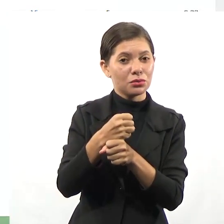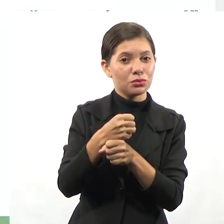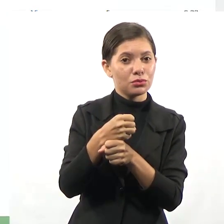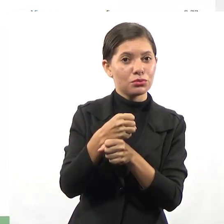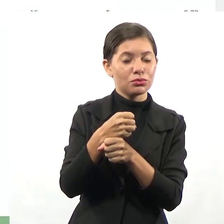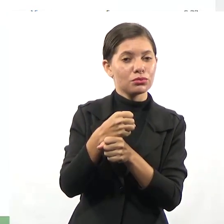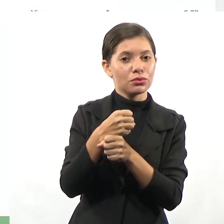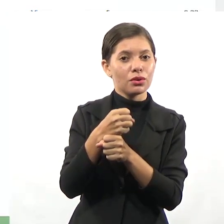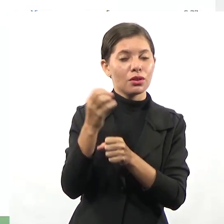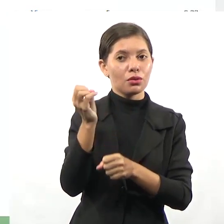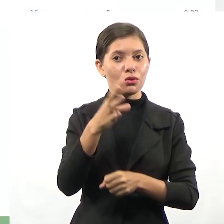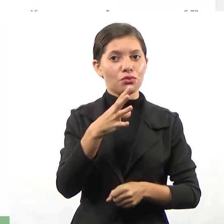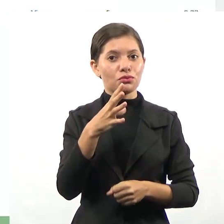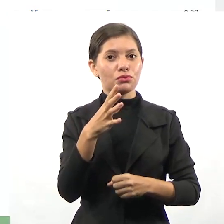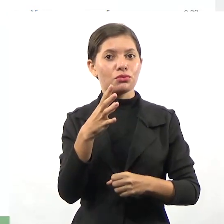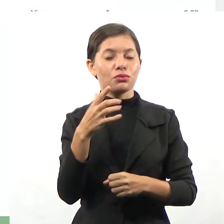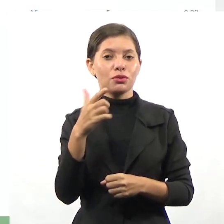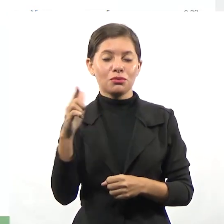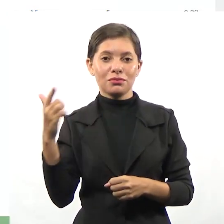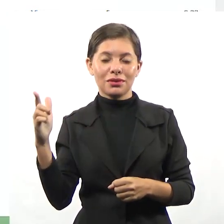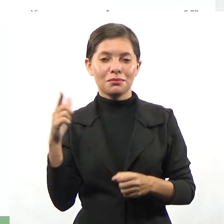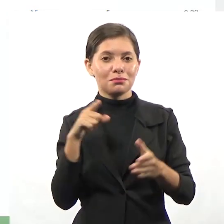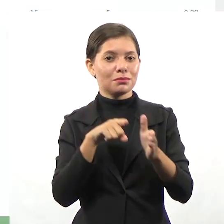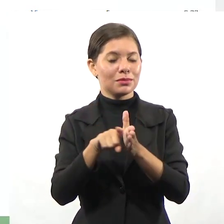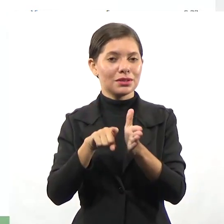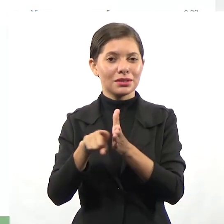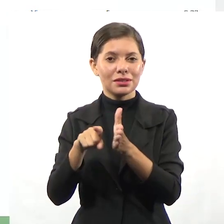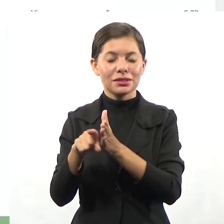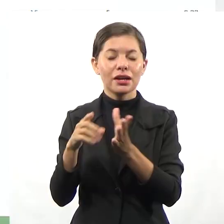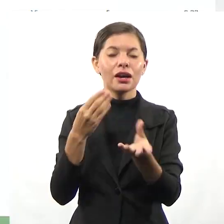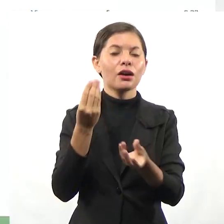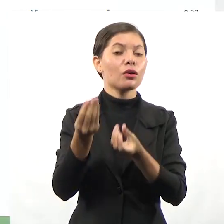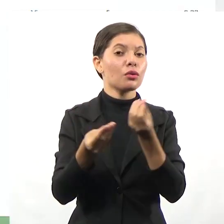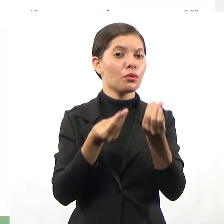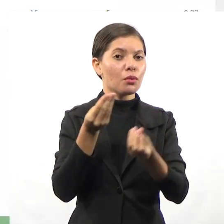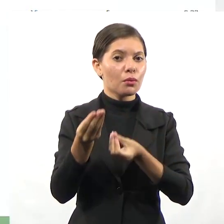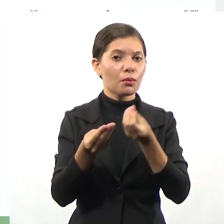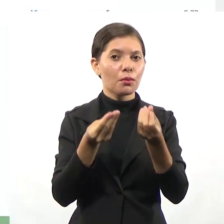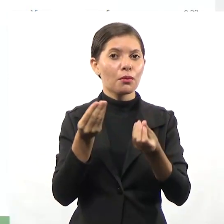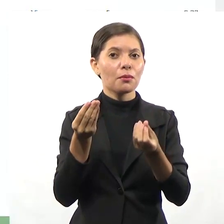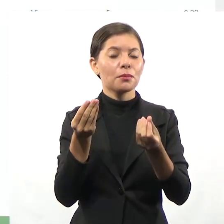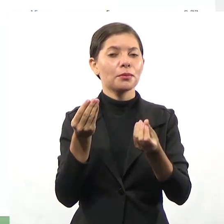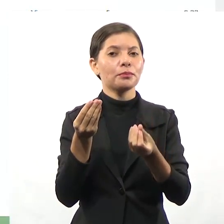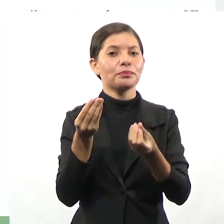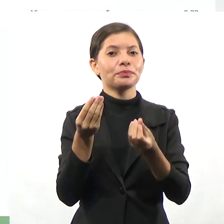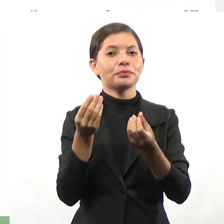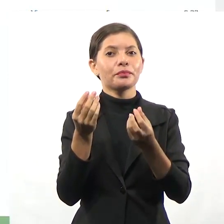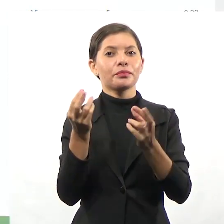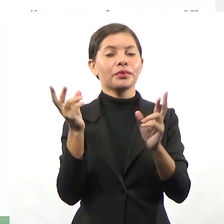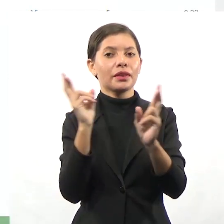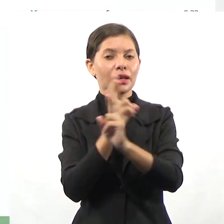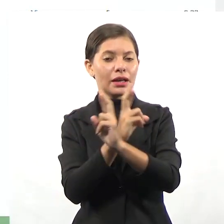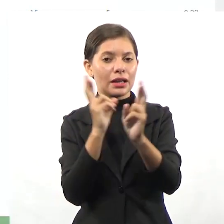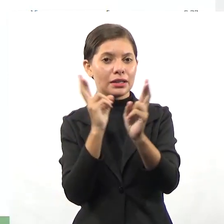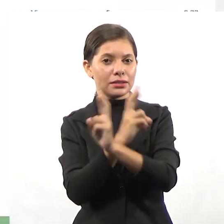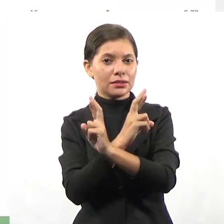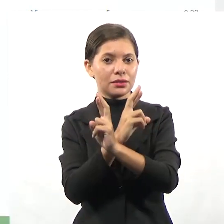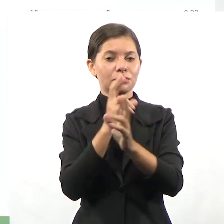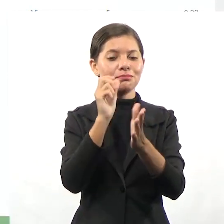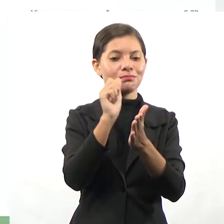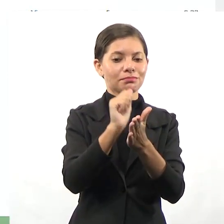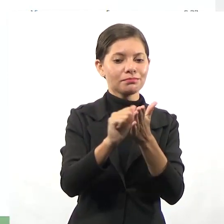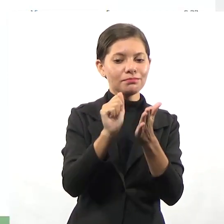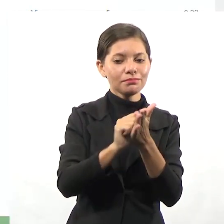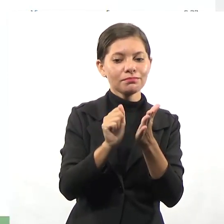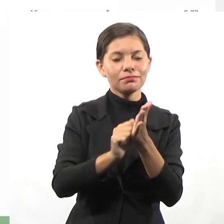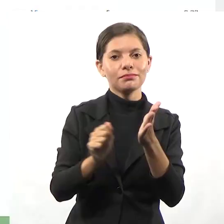Por exemplo, o maior dentre esses artigos publicados que publicou sobre tecnologias educacionais